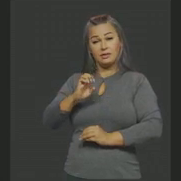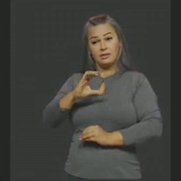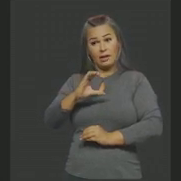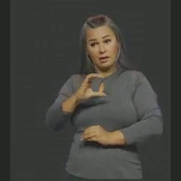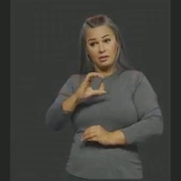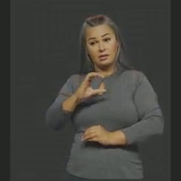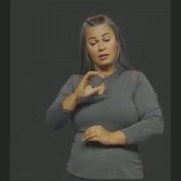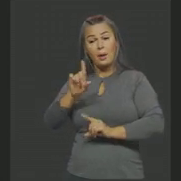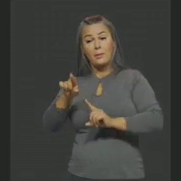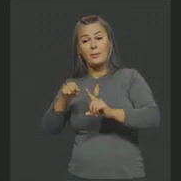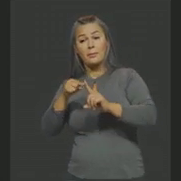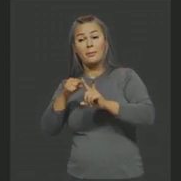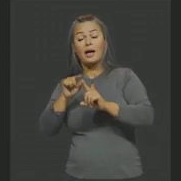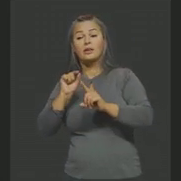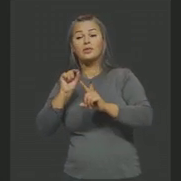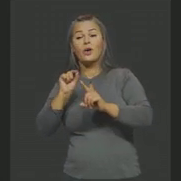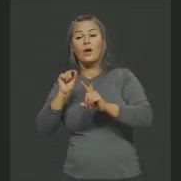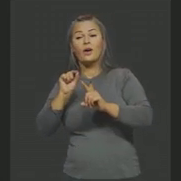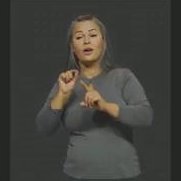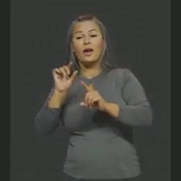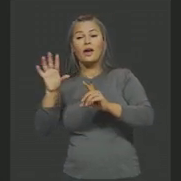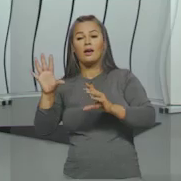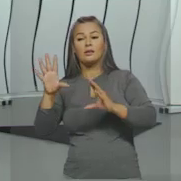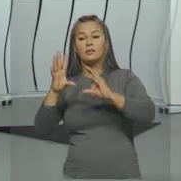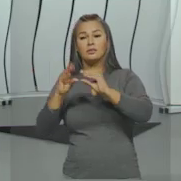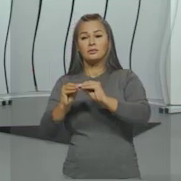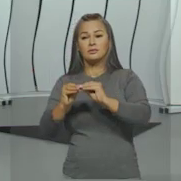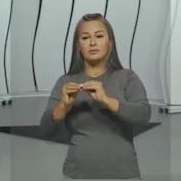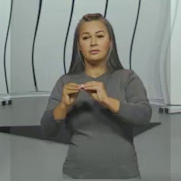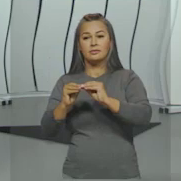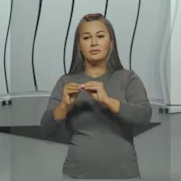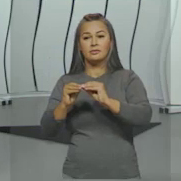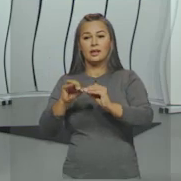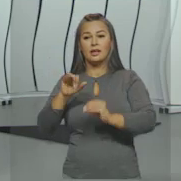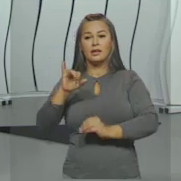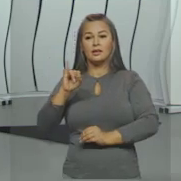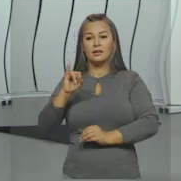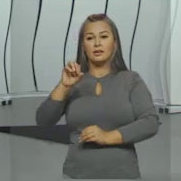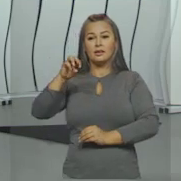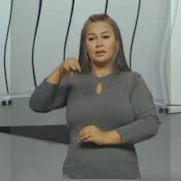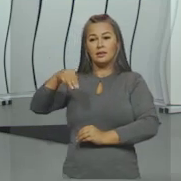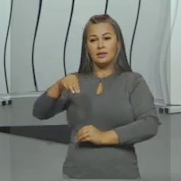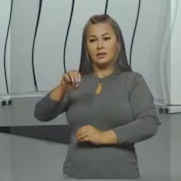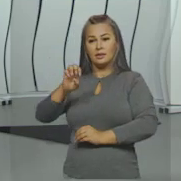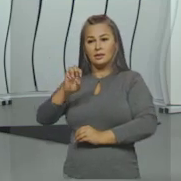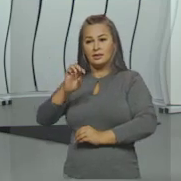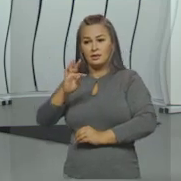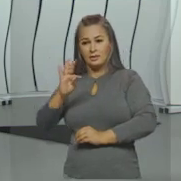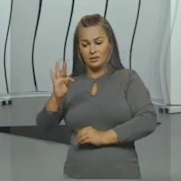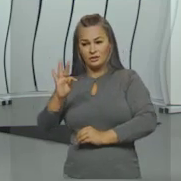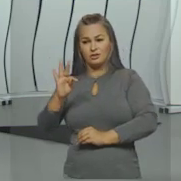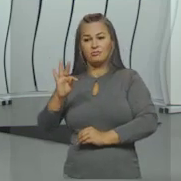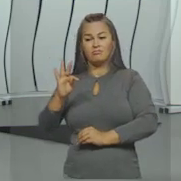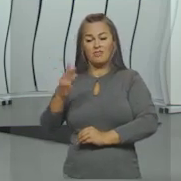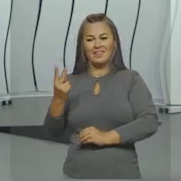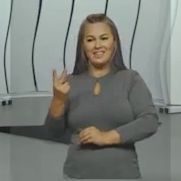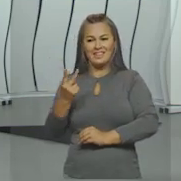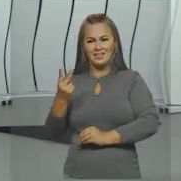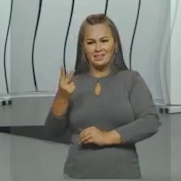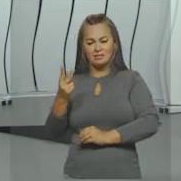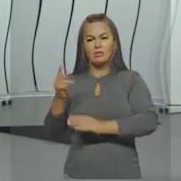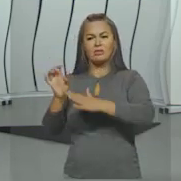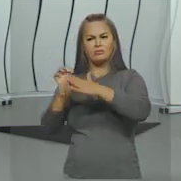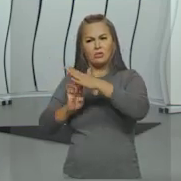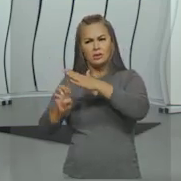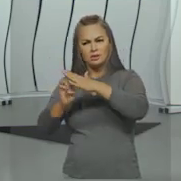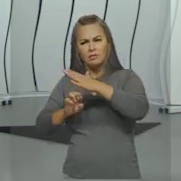Instituto Nacional de Meteorologia, INMET. Então, esses são os 2 principais institutos de meteorologia